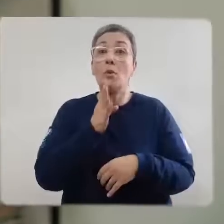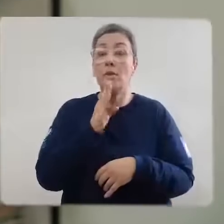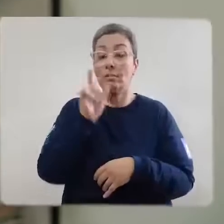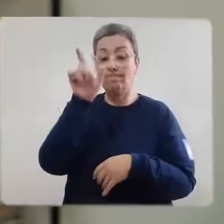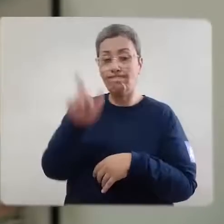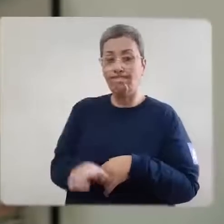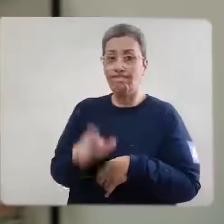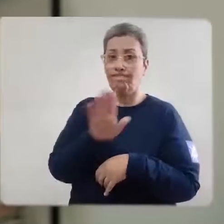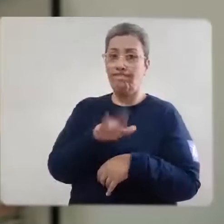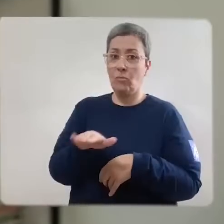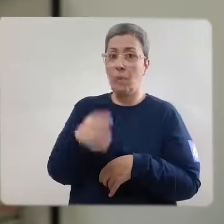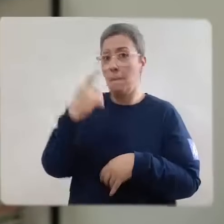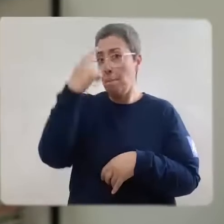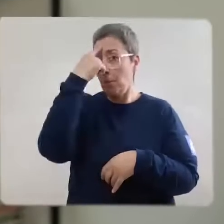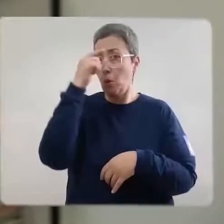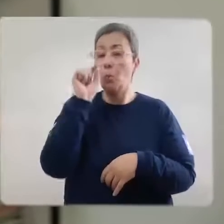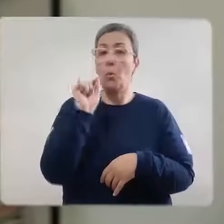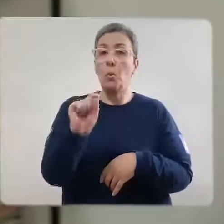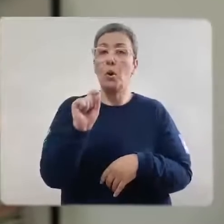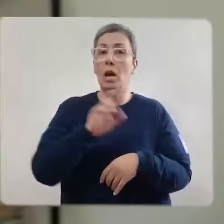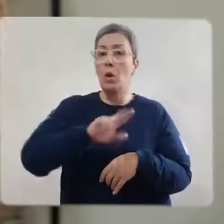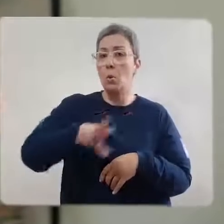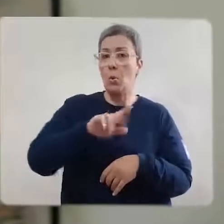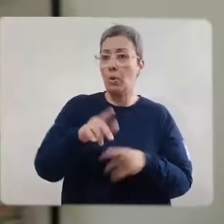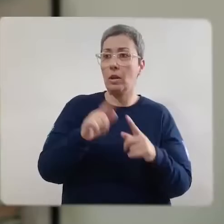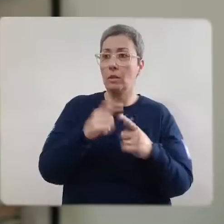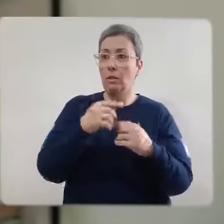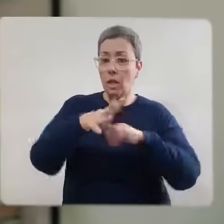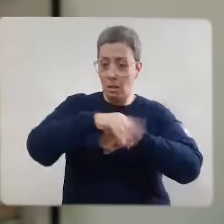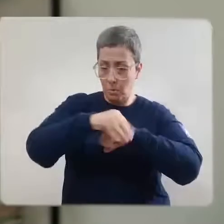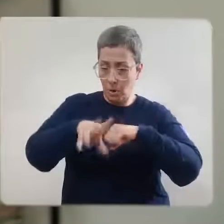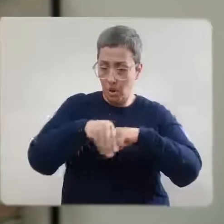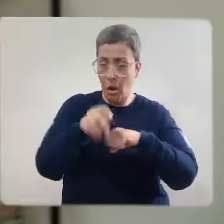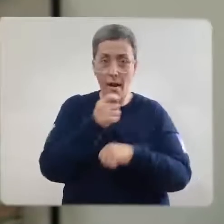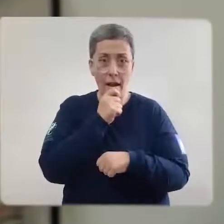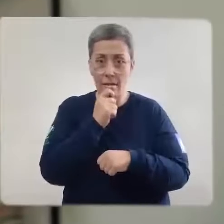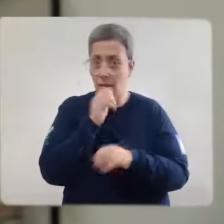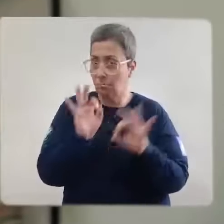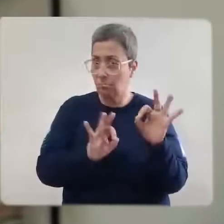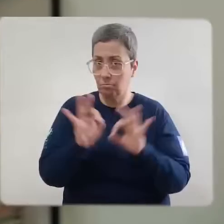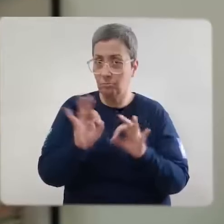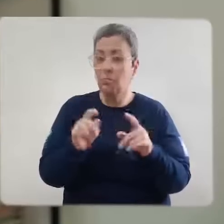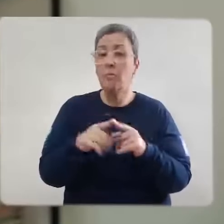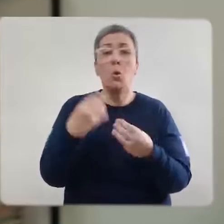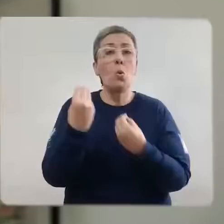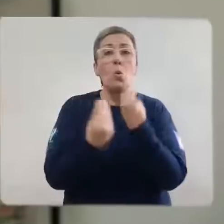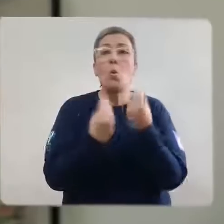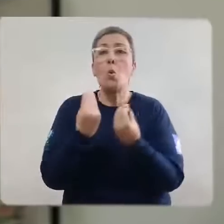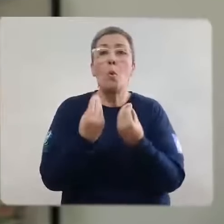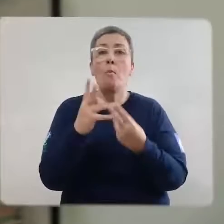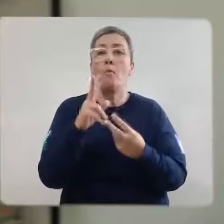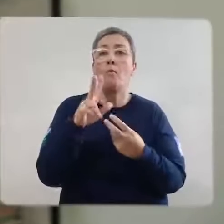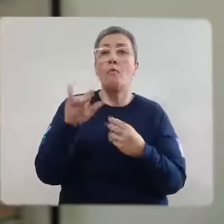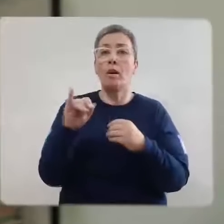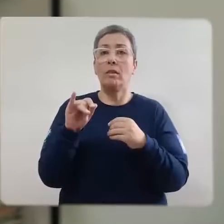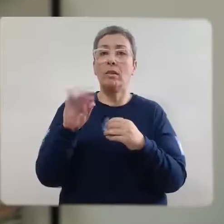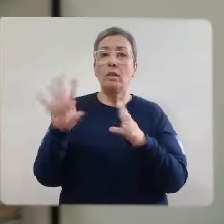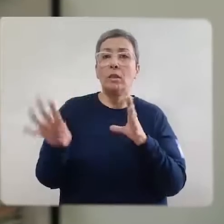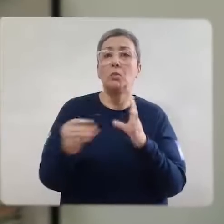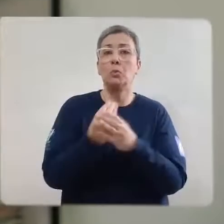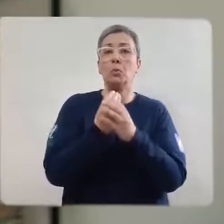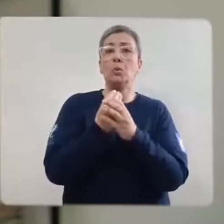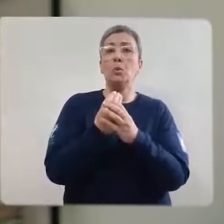essa criança. Então pensar, ele não tem esses repertórios ainda trabalhados, de que forma que eu vou